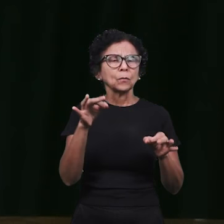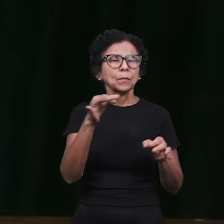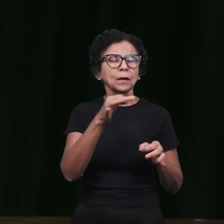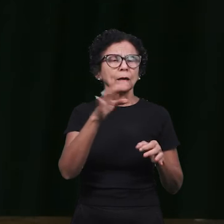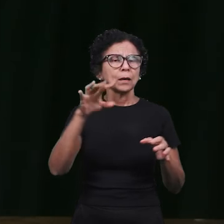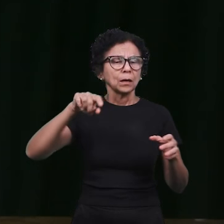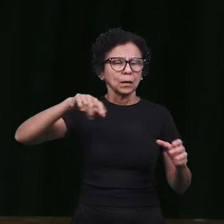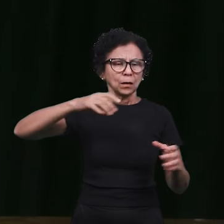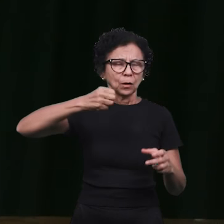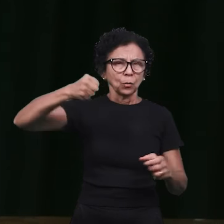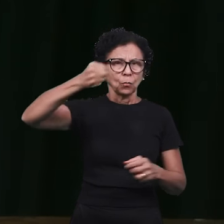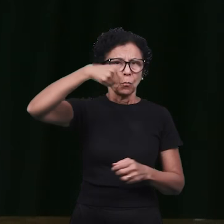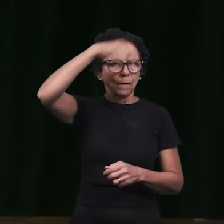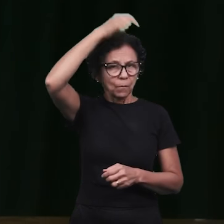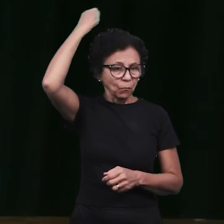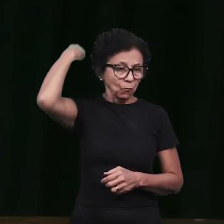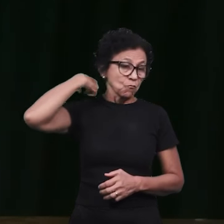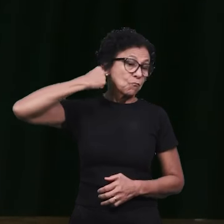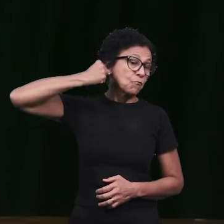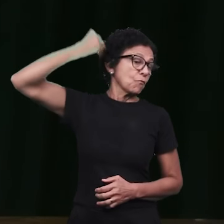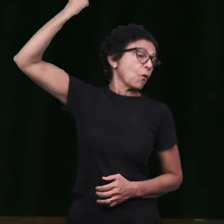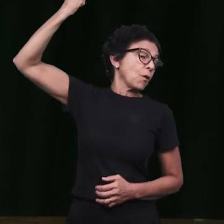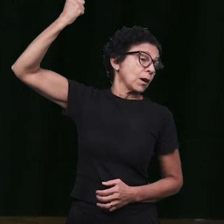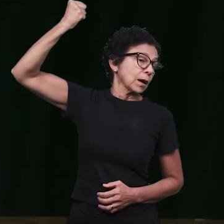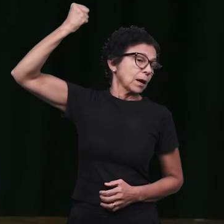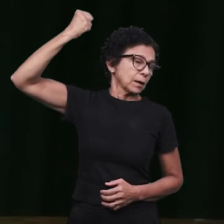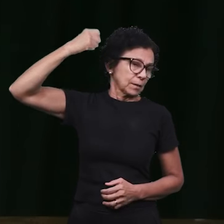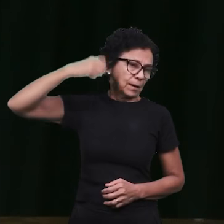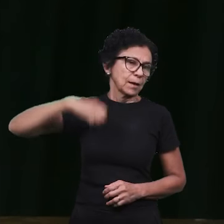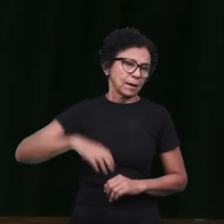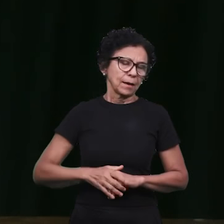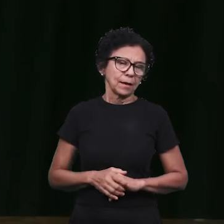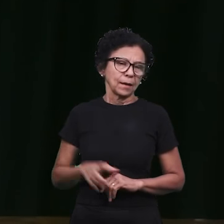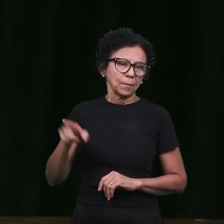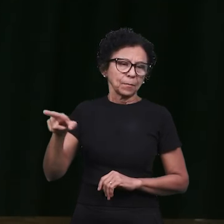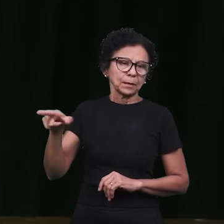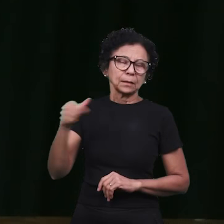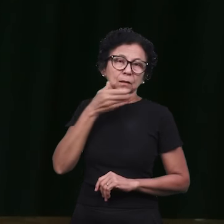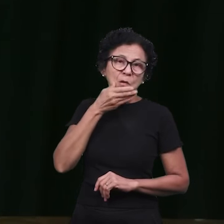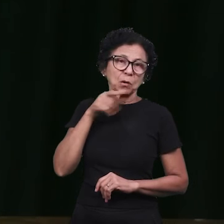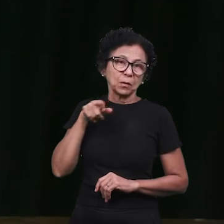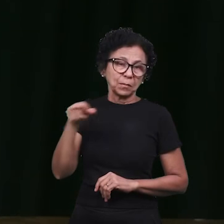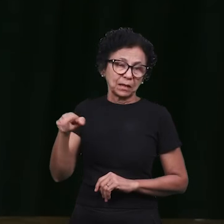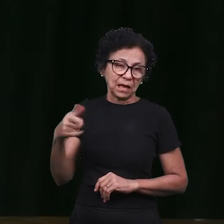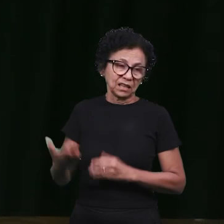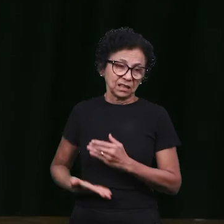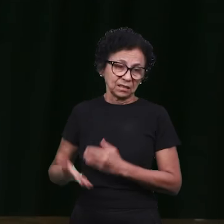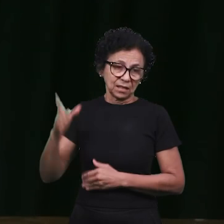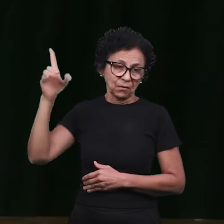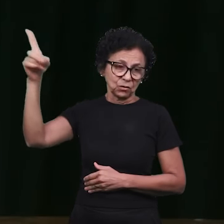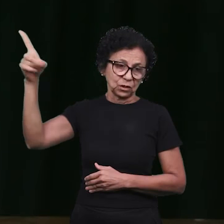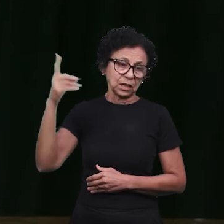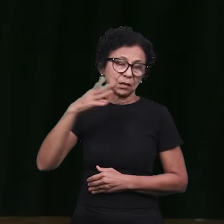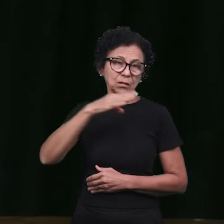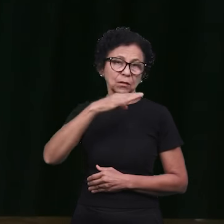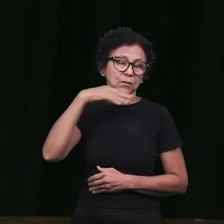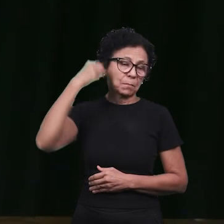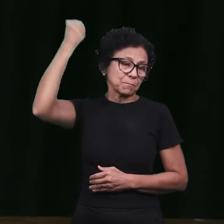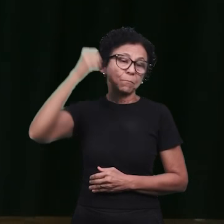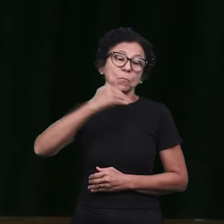Tem dois aspectos aí muito importantes nós entendermos aí que são proféticos. Primeiro, o seguinte: como nós havíamos